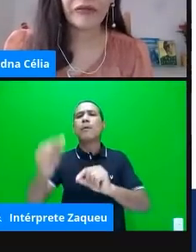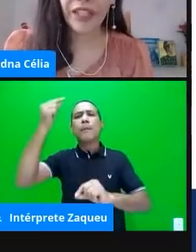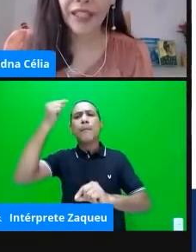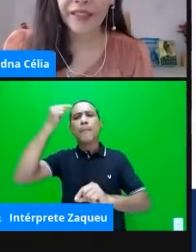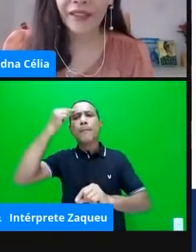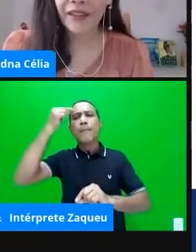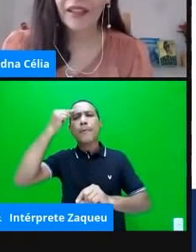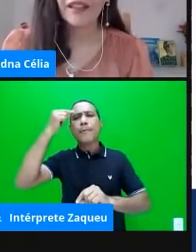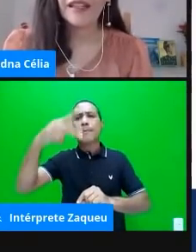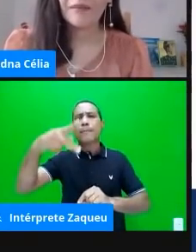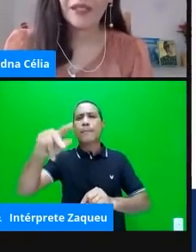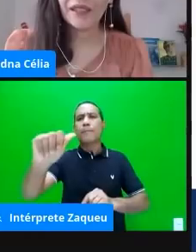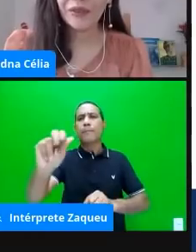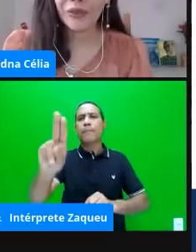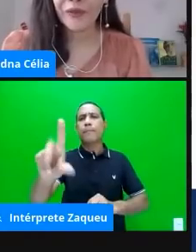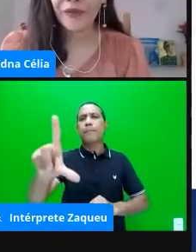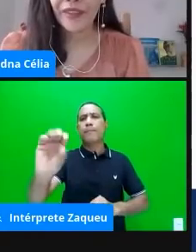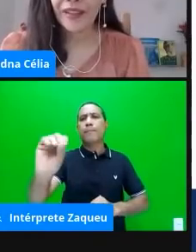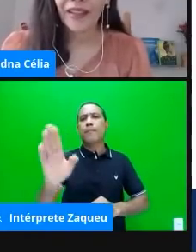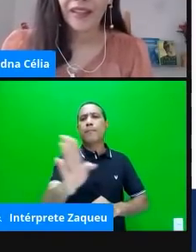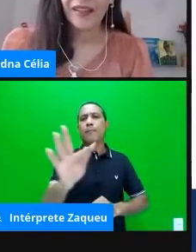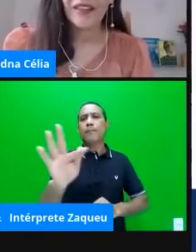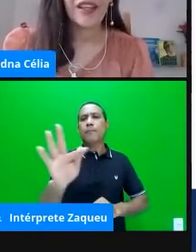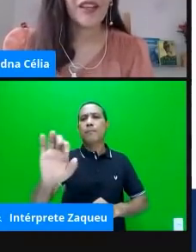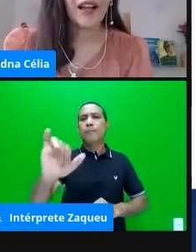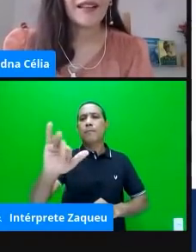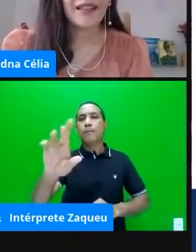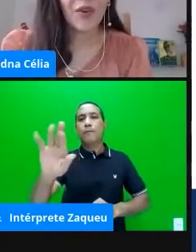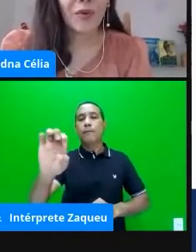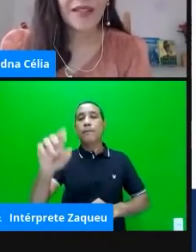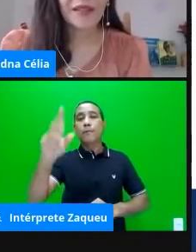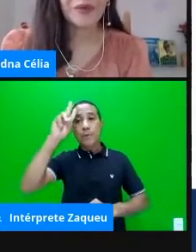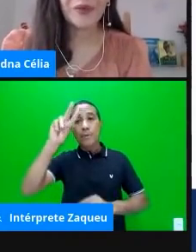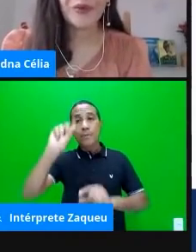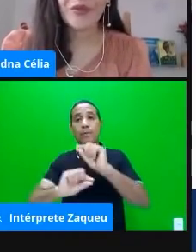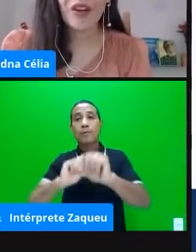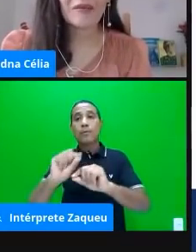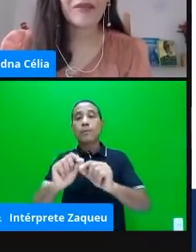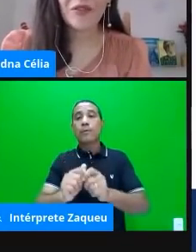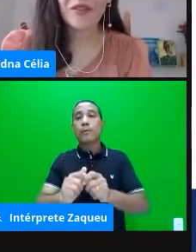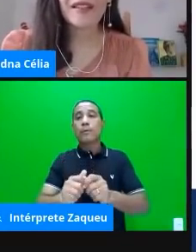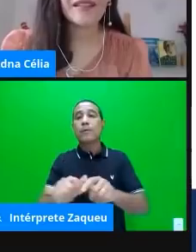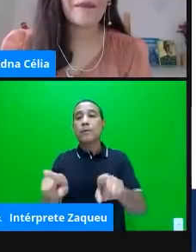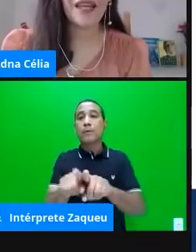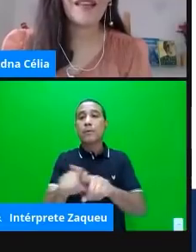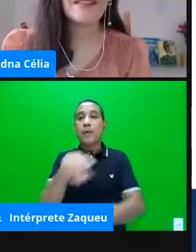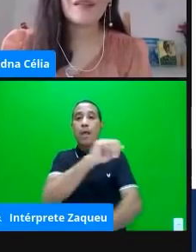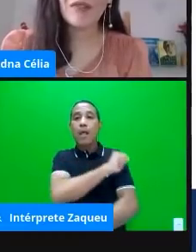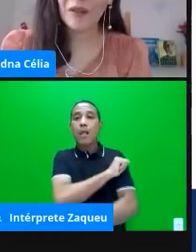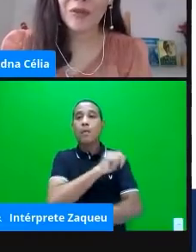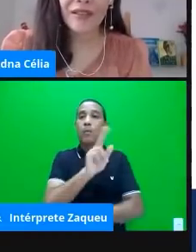Paulo Freire, lembrando que, assim como os alunos, nós, professores,